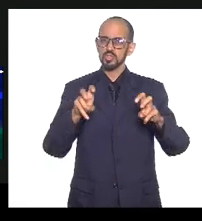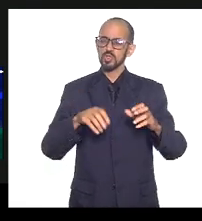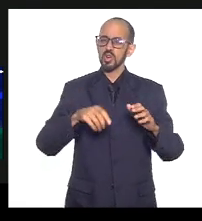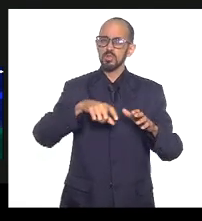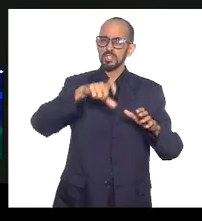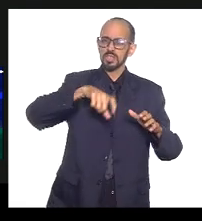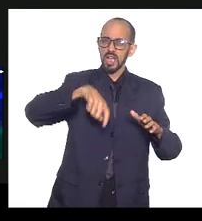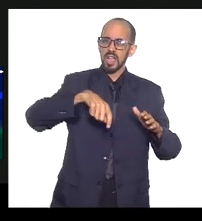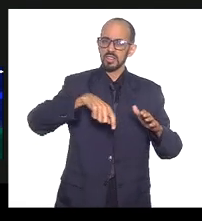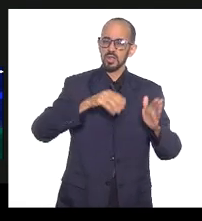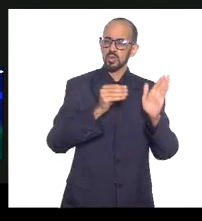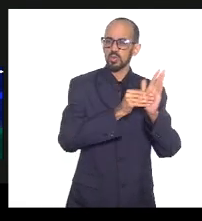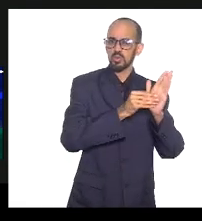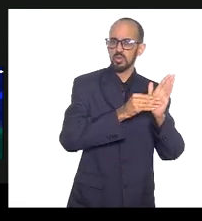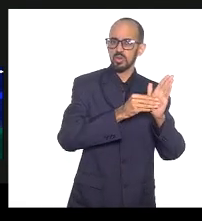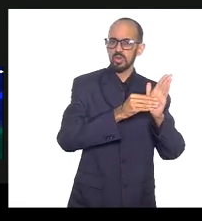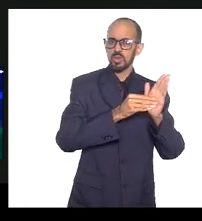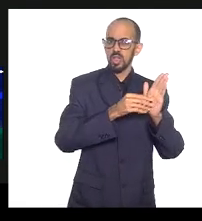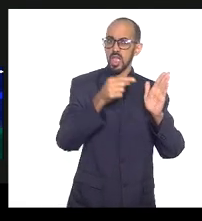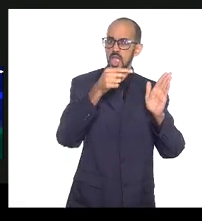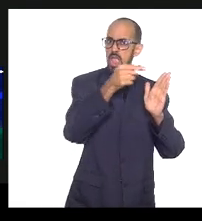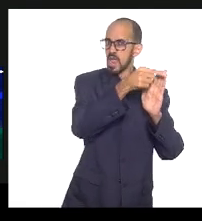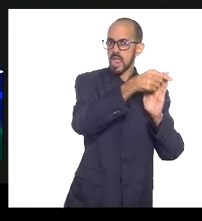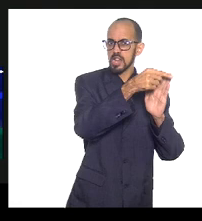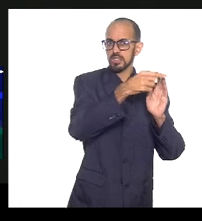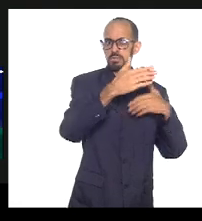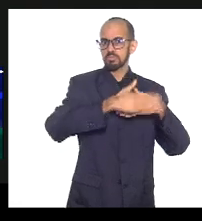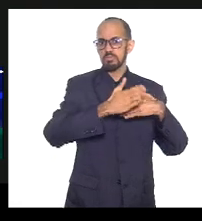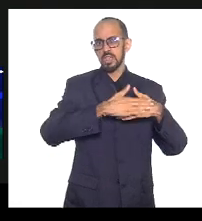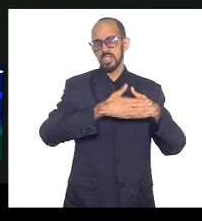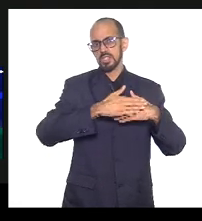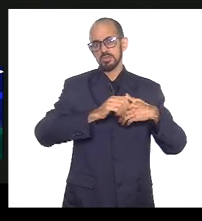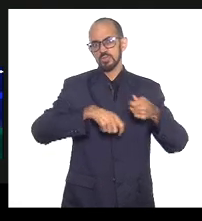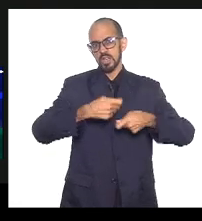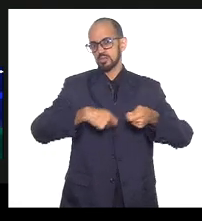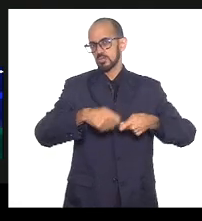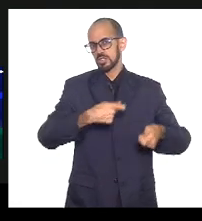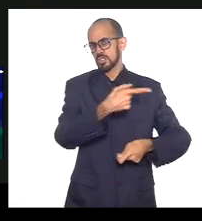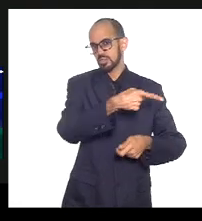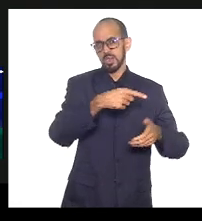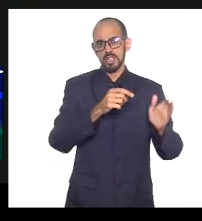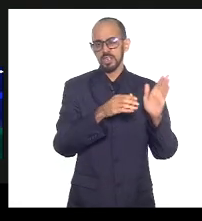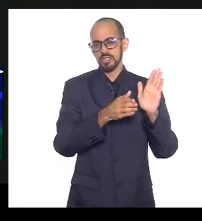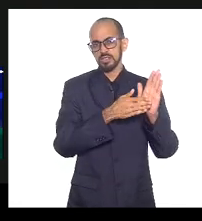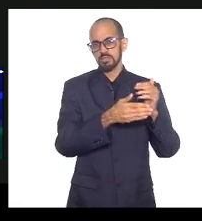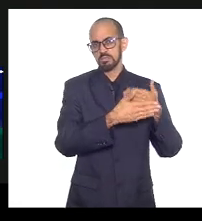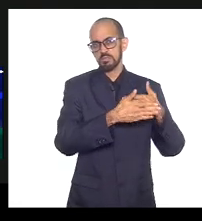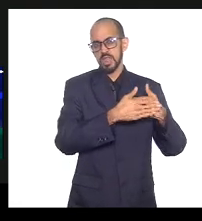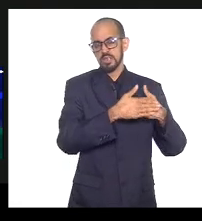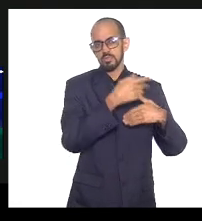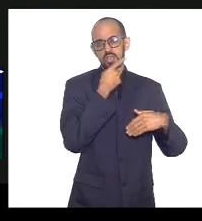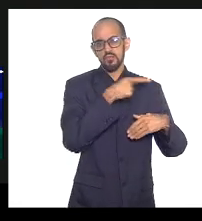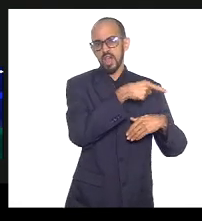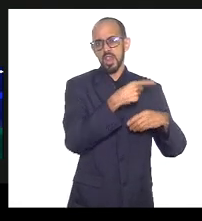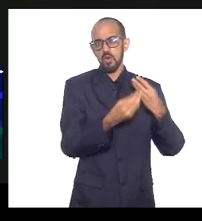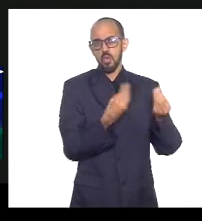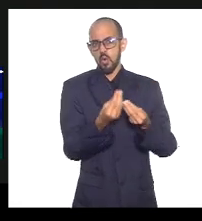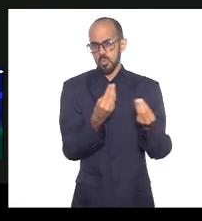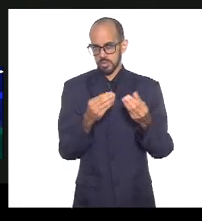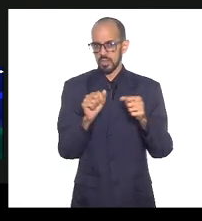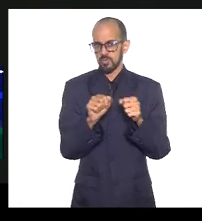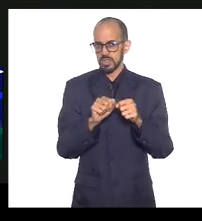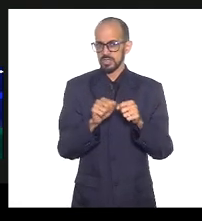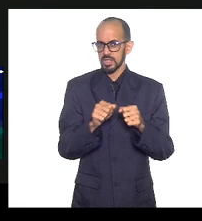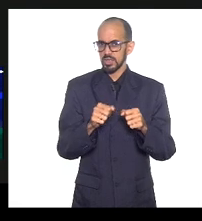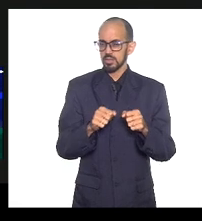eletrônica porque são eles que controlam são eles que dizem como que está sendo